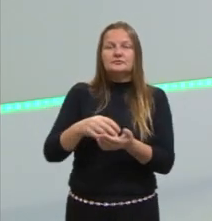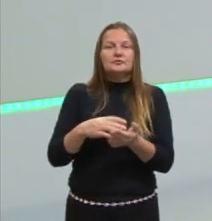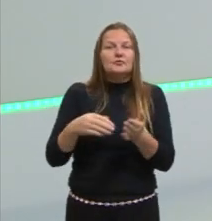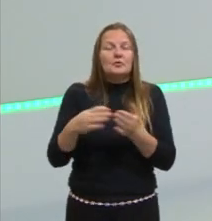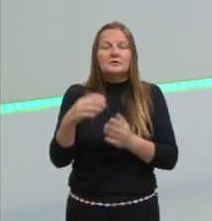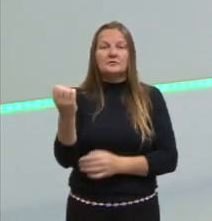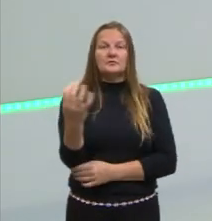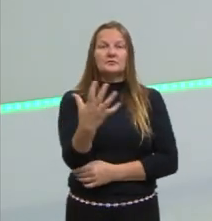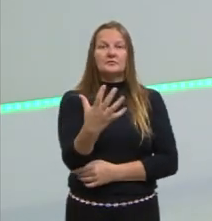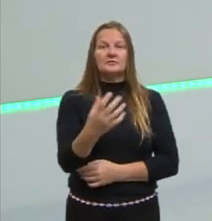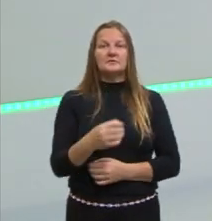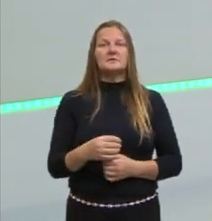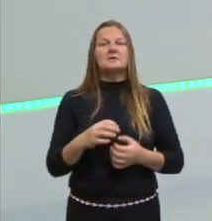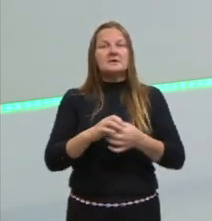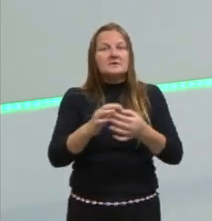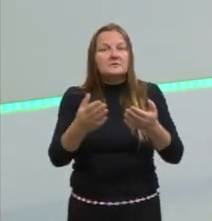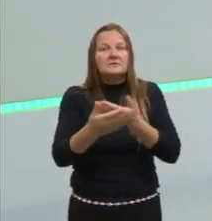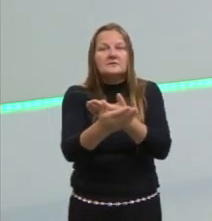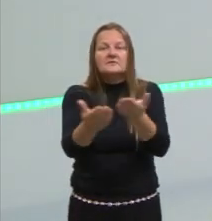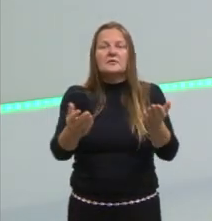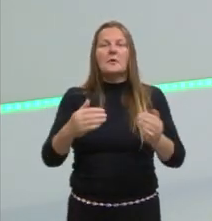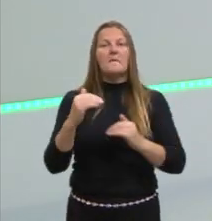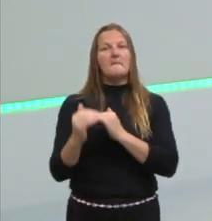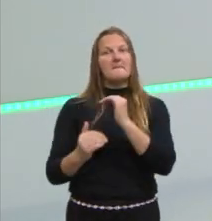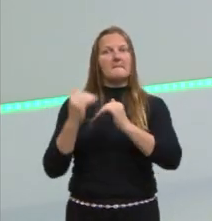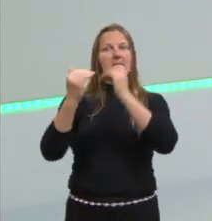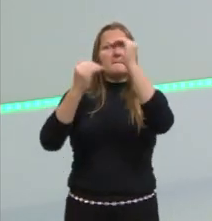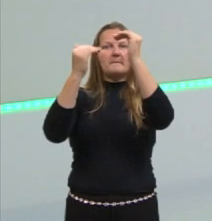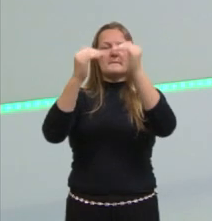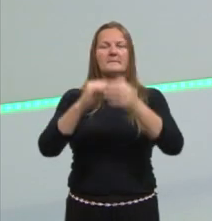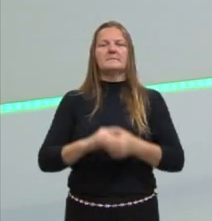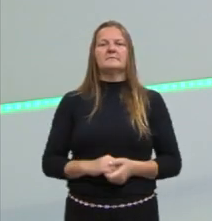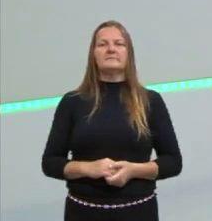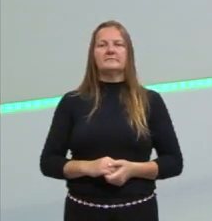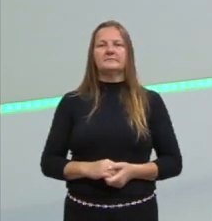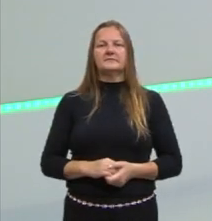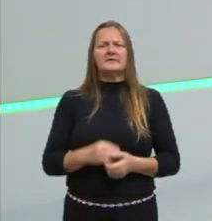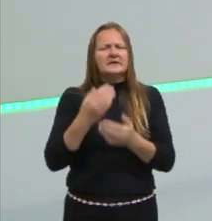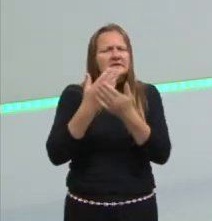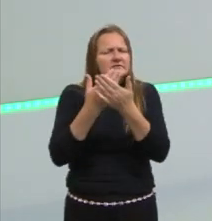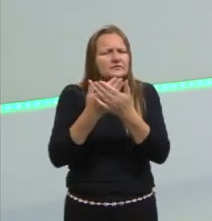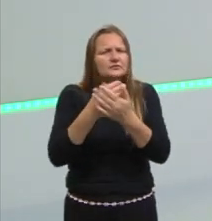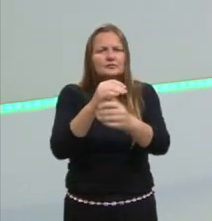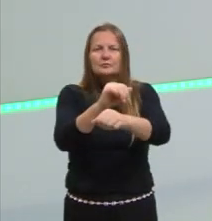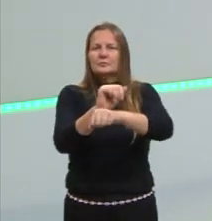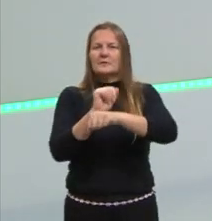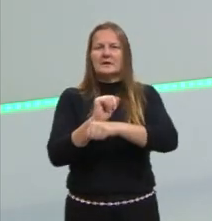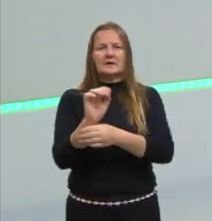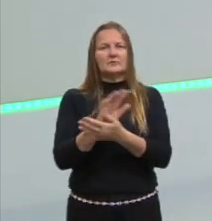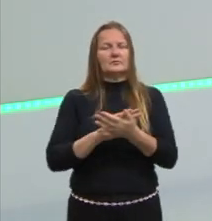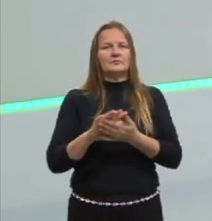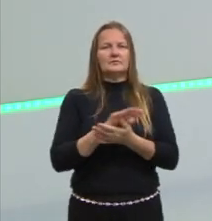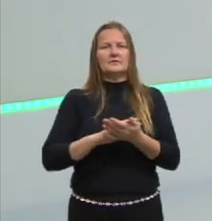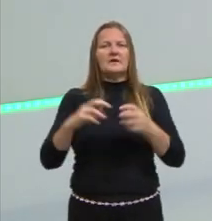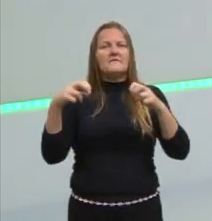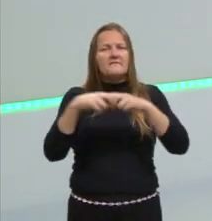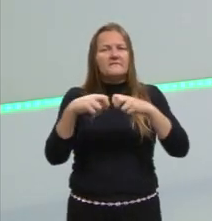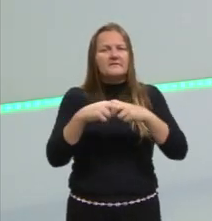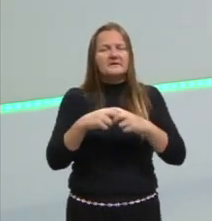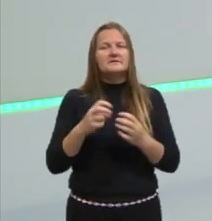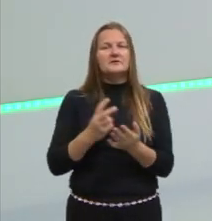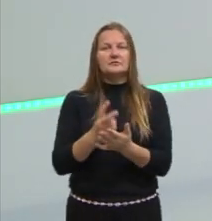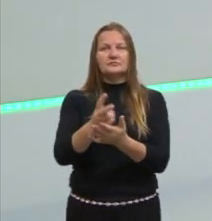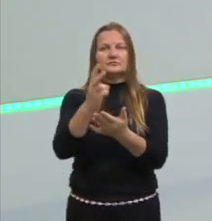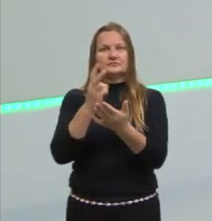as modernidades disponíveis né Cada Vez desenvolvendo mais né os estudos não pararam é a física que ainda tá em